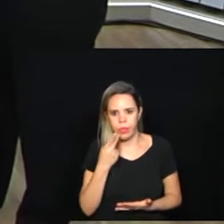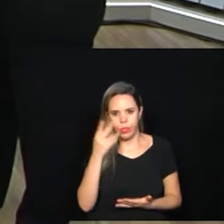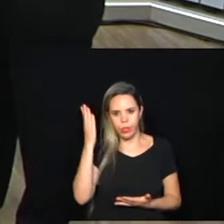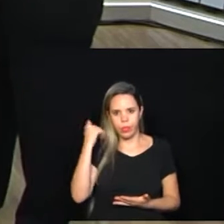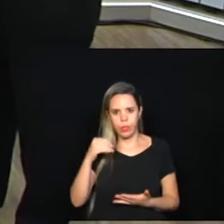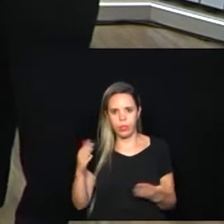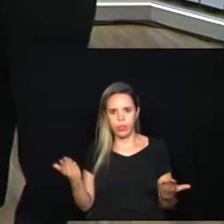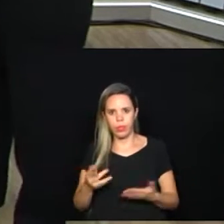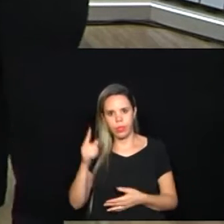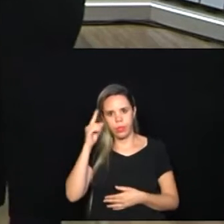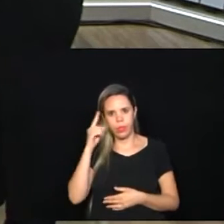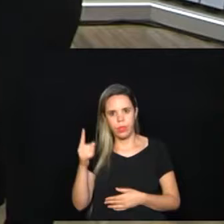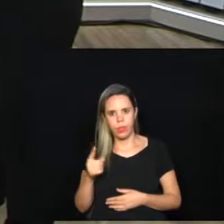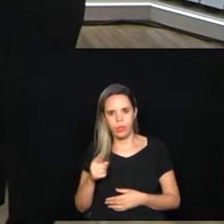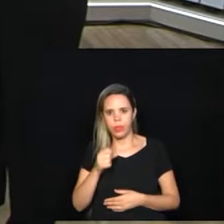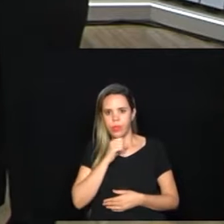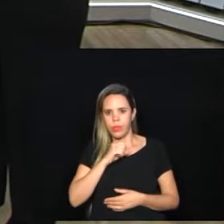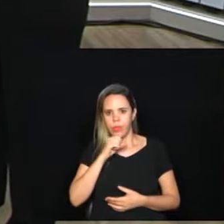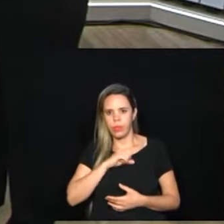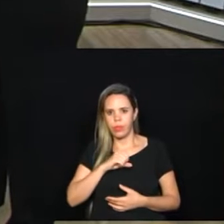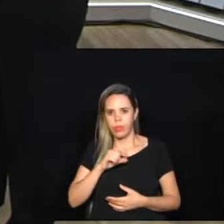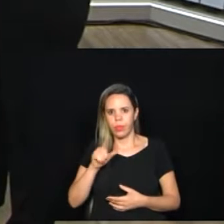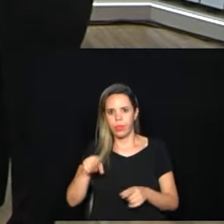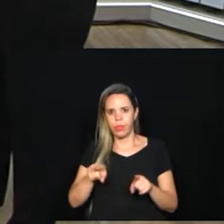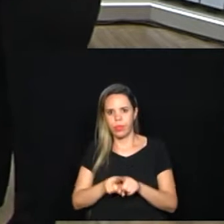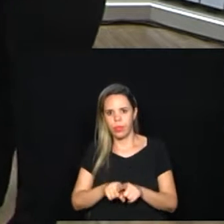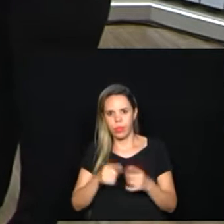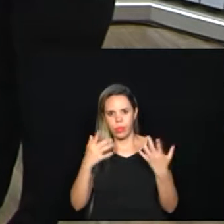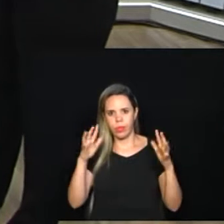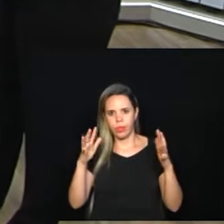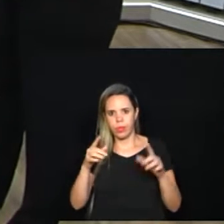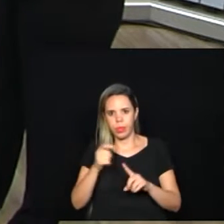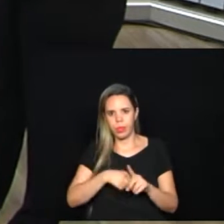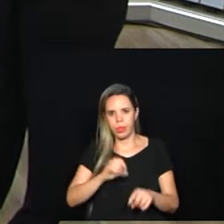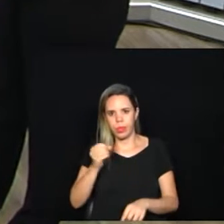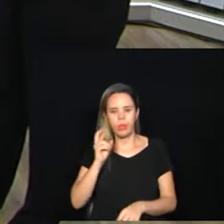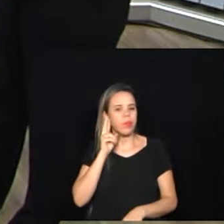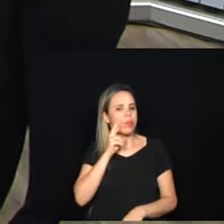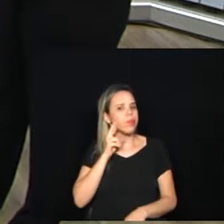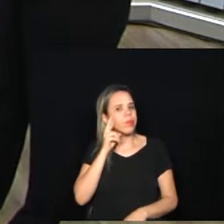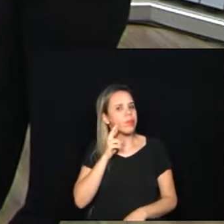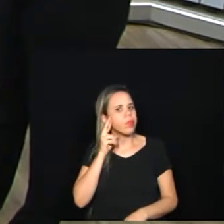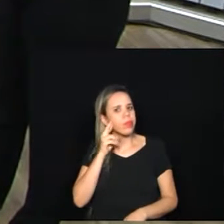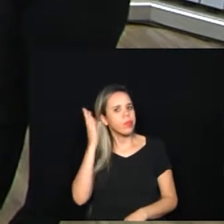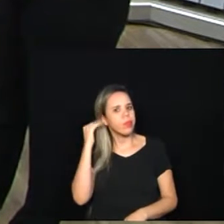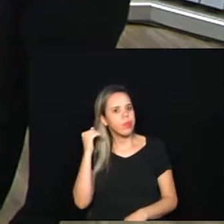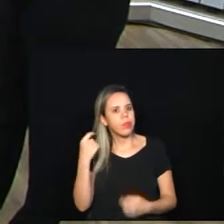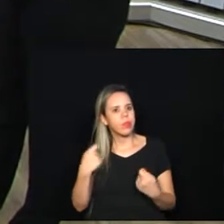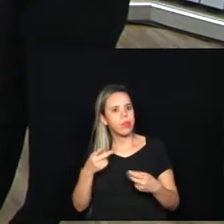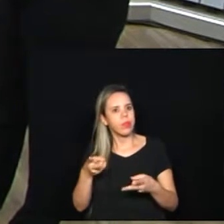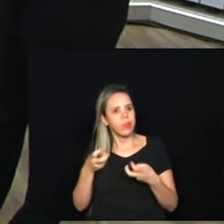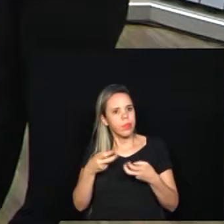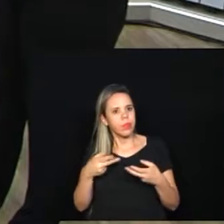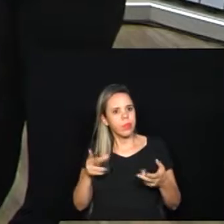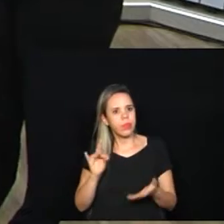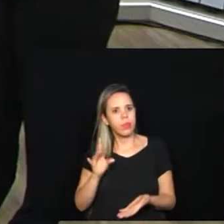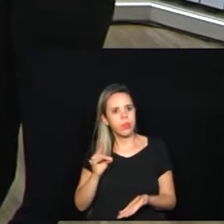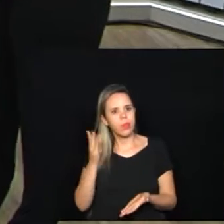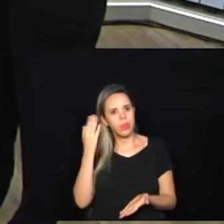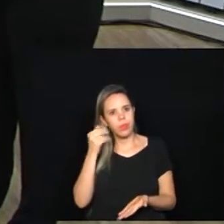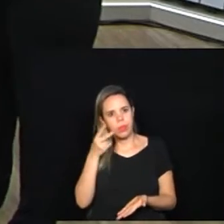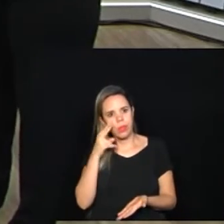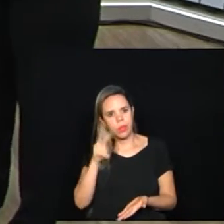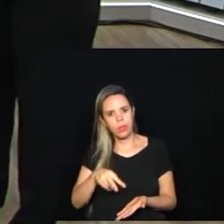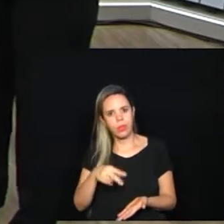que dia é hoje, além do Dia do Idoso, além da gente começar o mês de Outubro Rosa, você sabe? Eu precisei de uma colinha aqui para saber, viu,